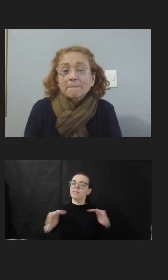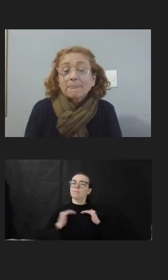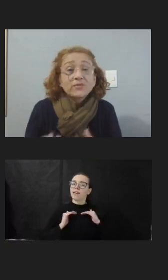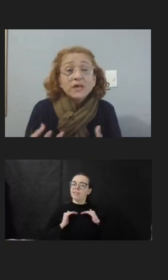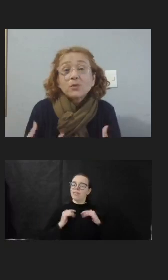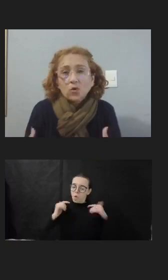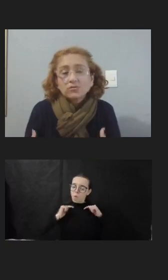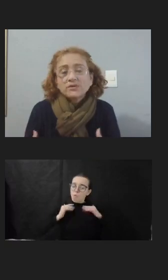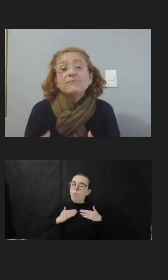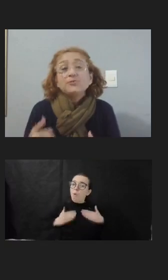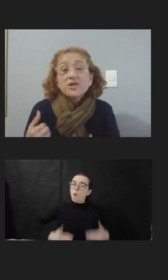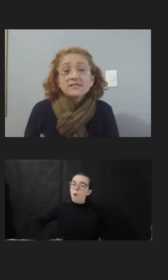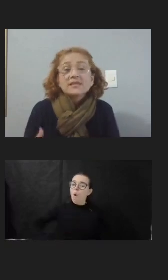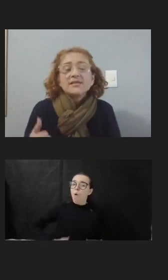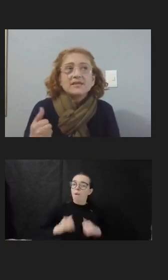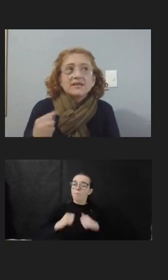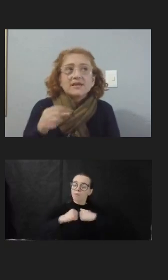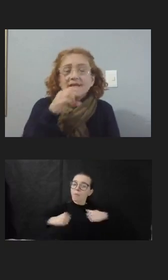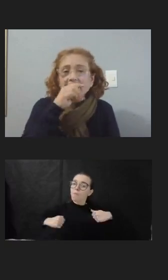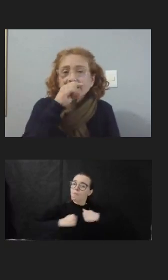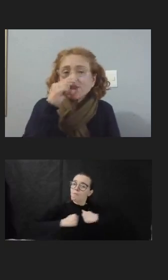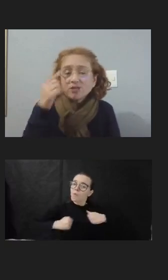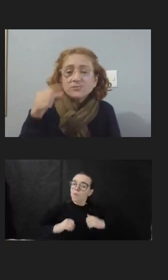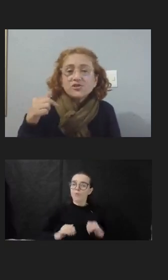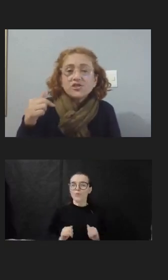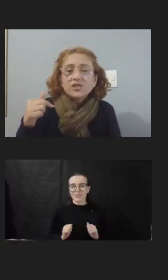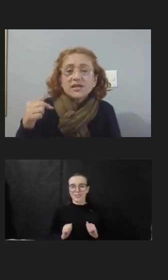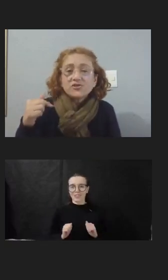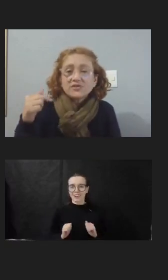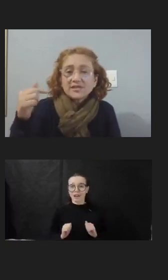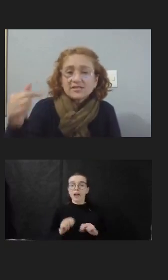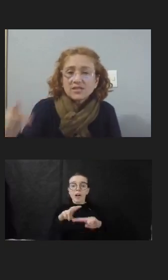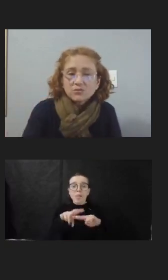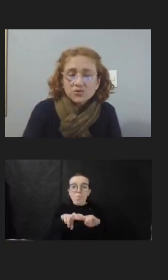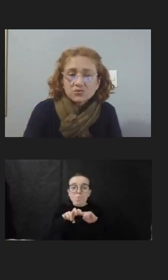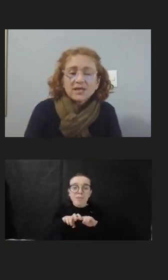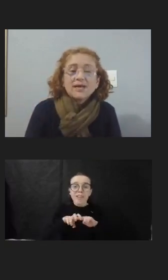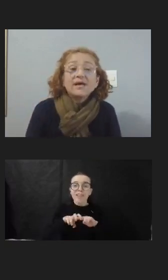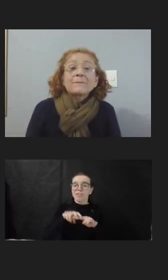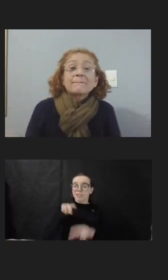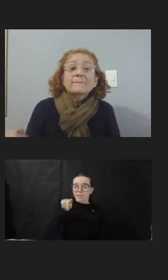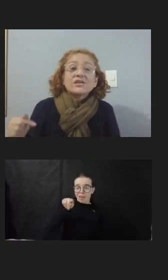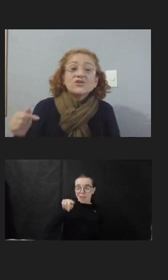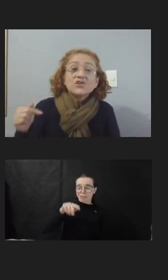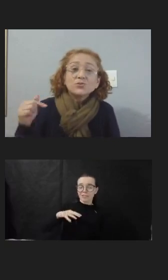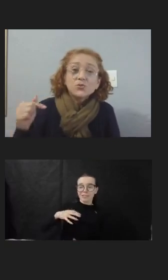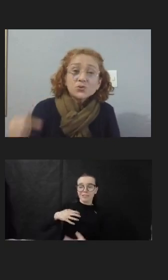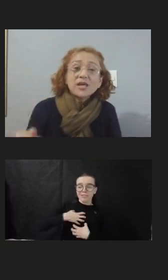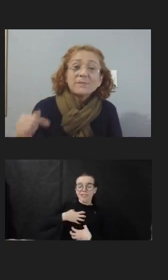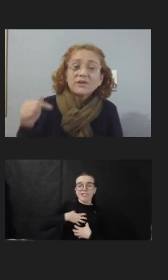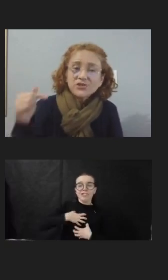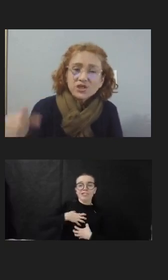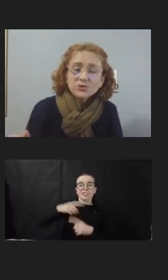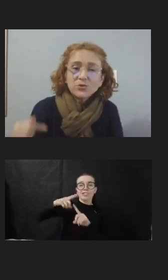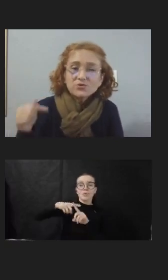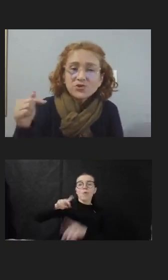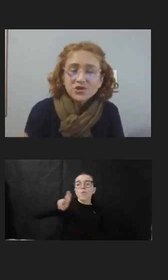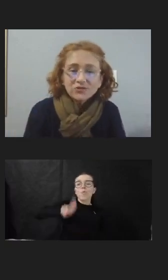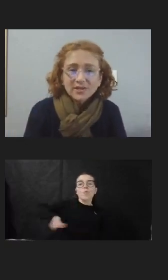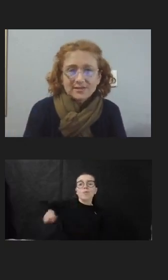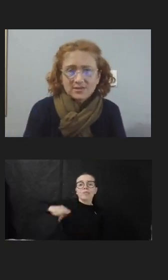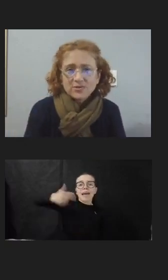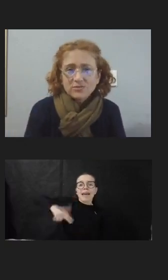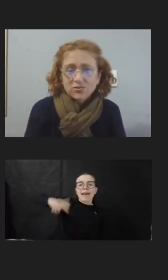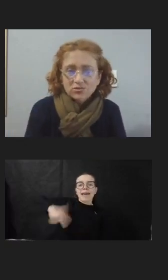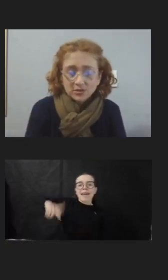muscular. Não tem como, né? E por isso que esse tipo de ativação muscular, de uso repetido e